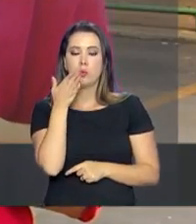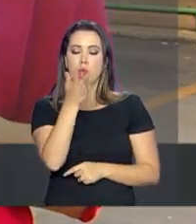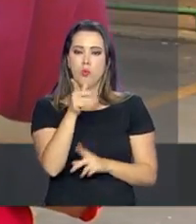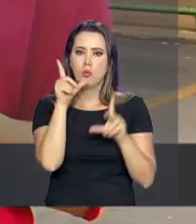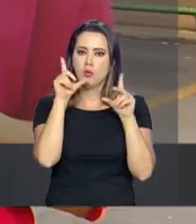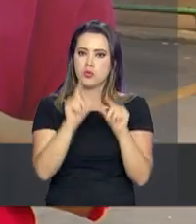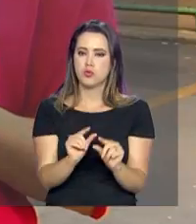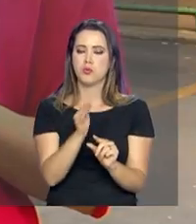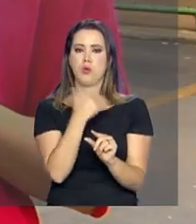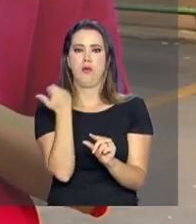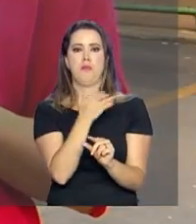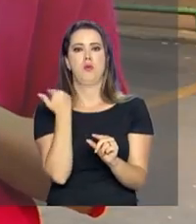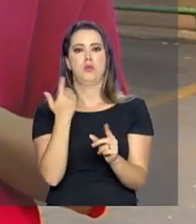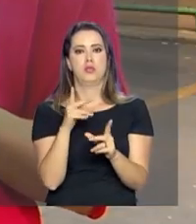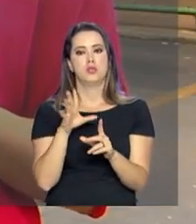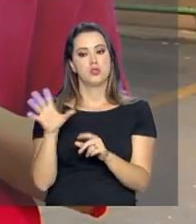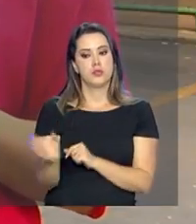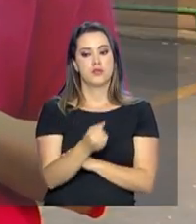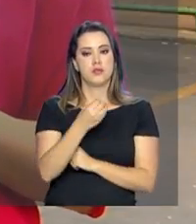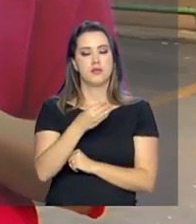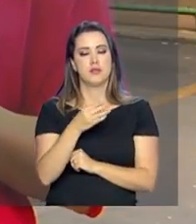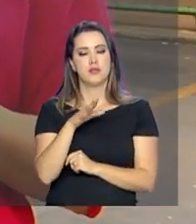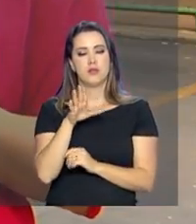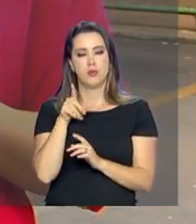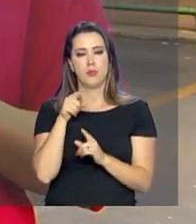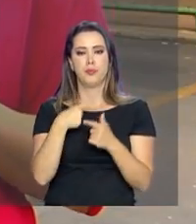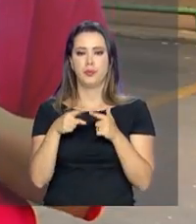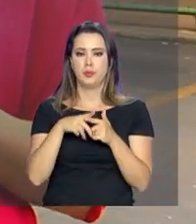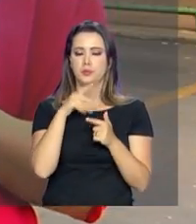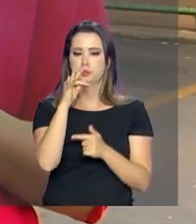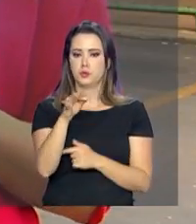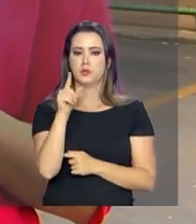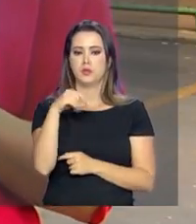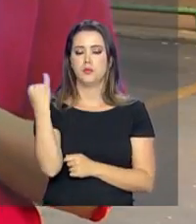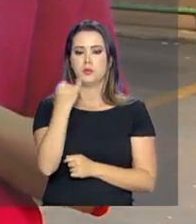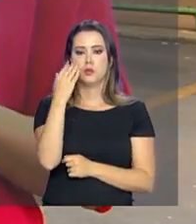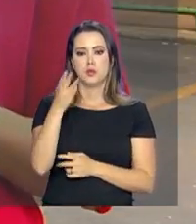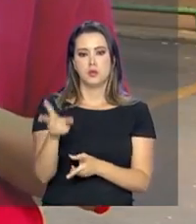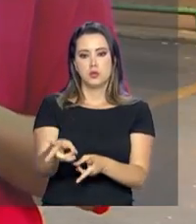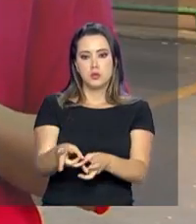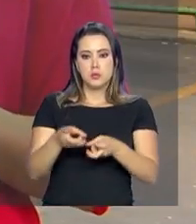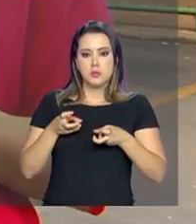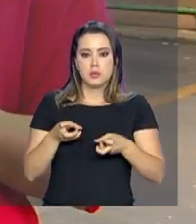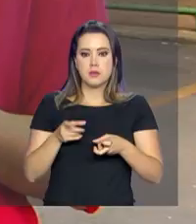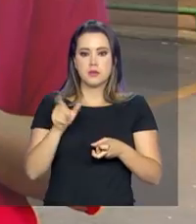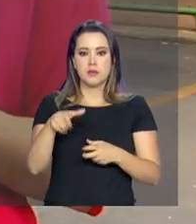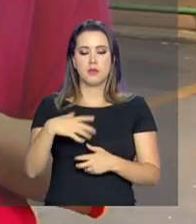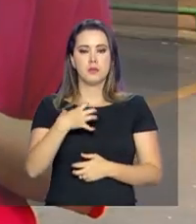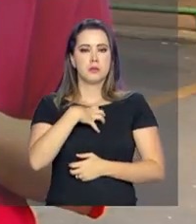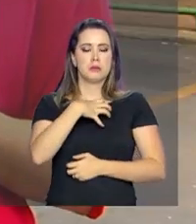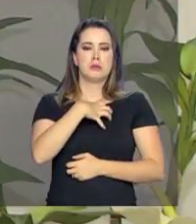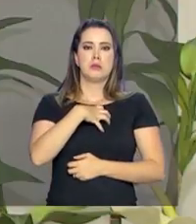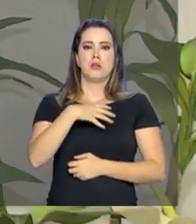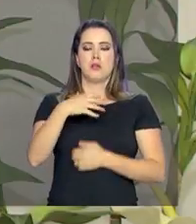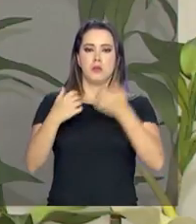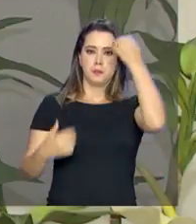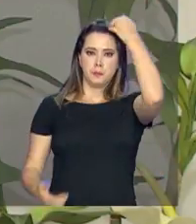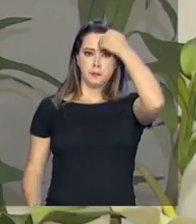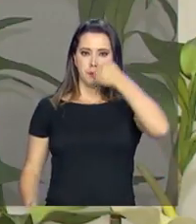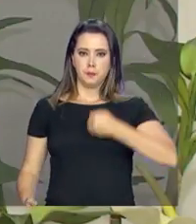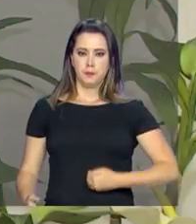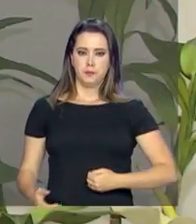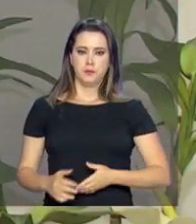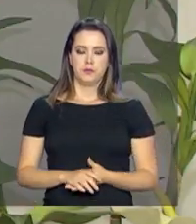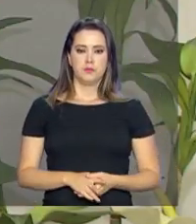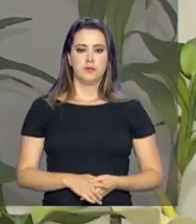sequelas por isso especialistas alertam é muito importante saber identificar os sinais de um avc se a gente pensar